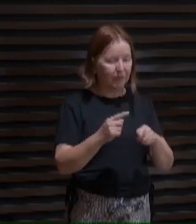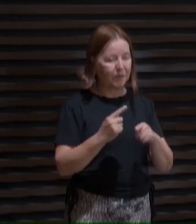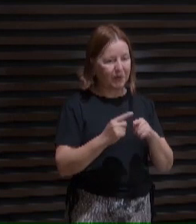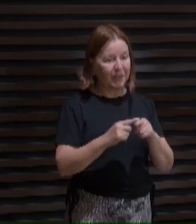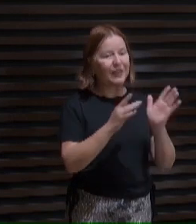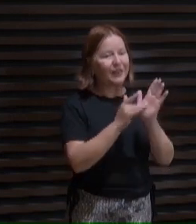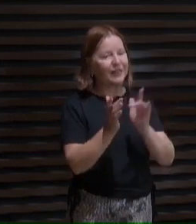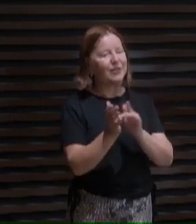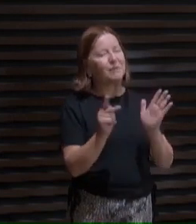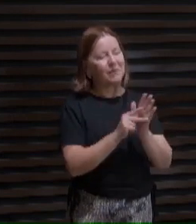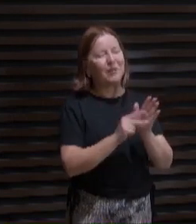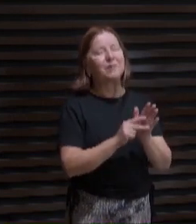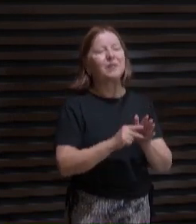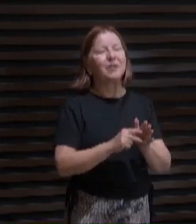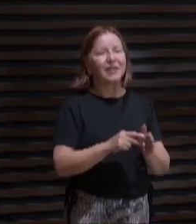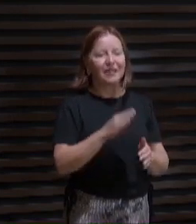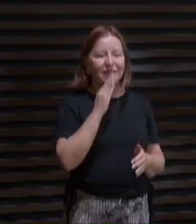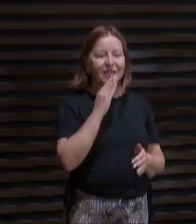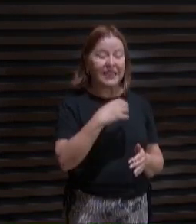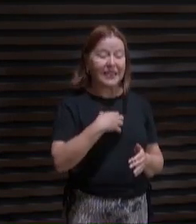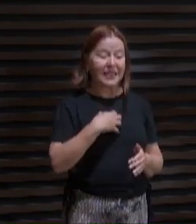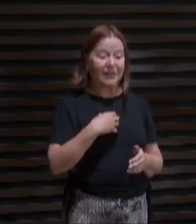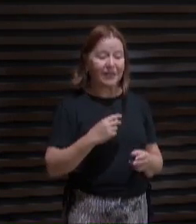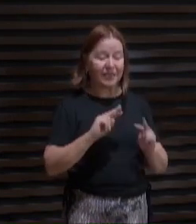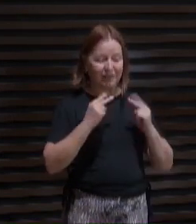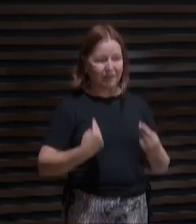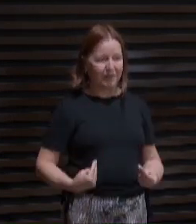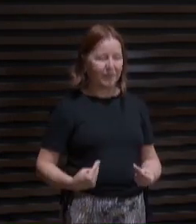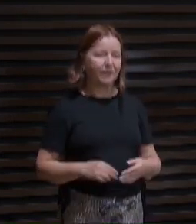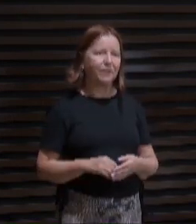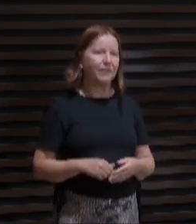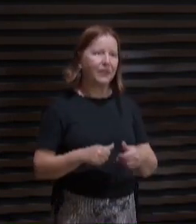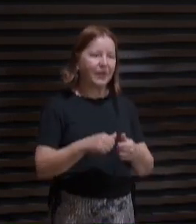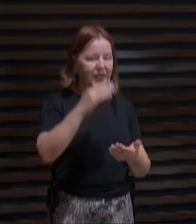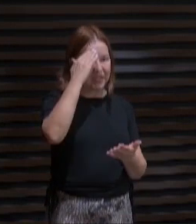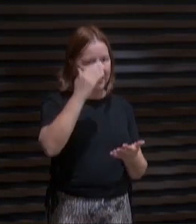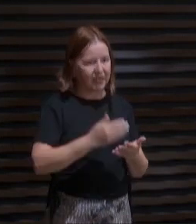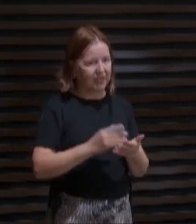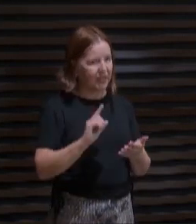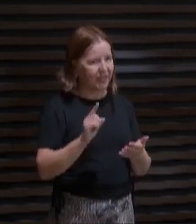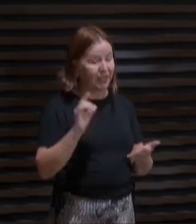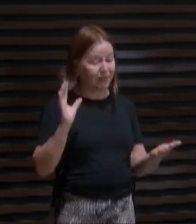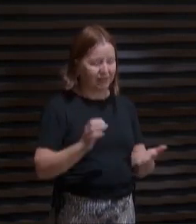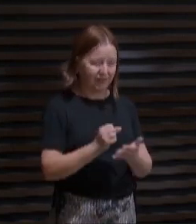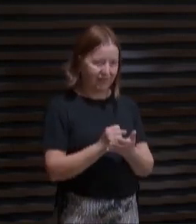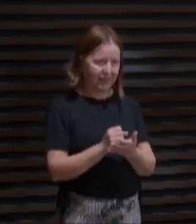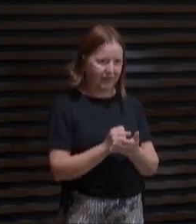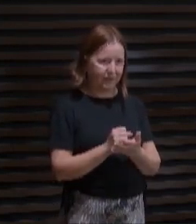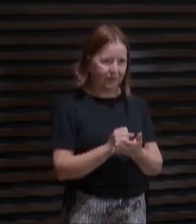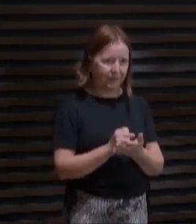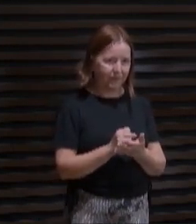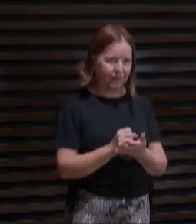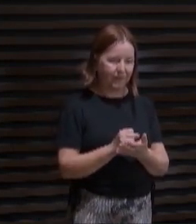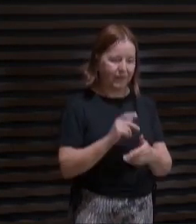sabia o que era a natureza humana. Esta crença aqui não é uma crença salvadora. Eles vendo